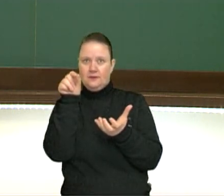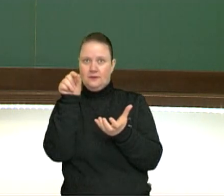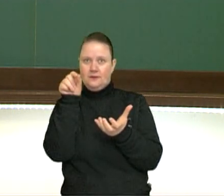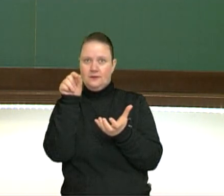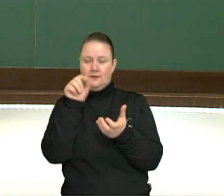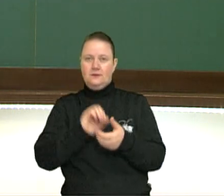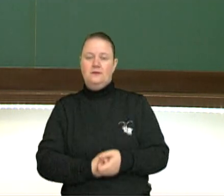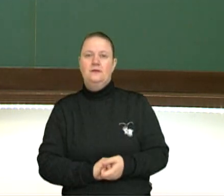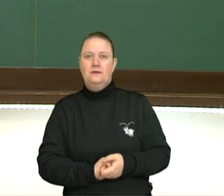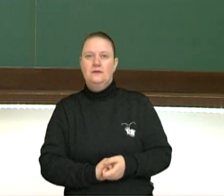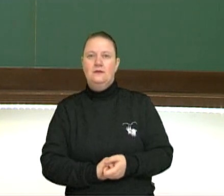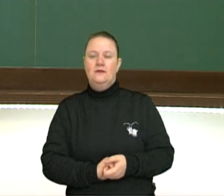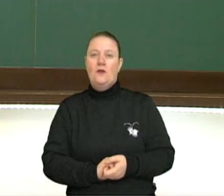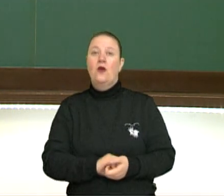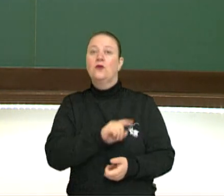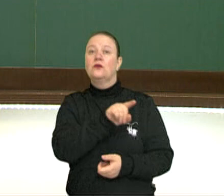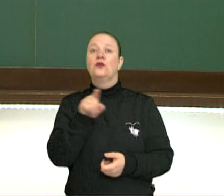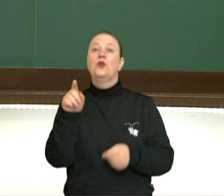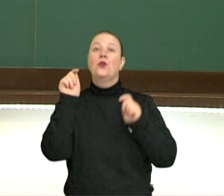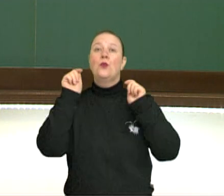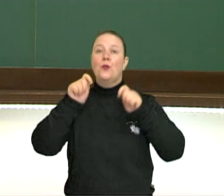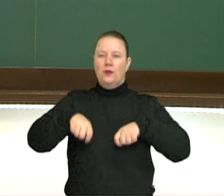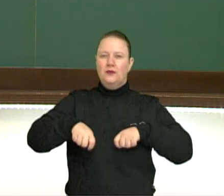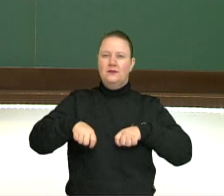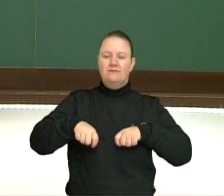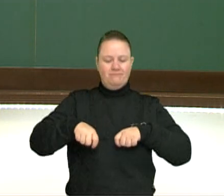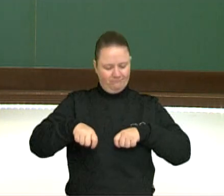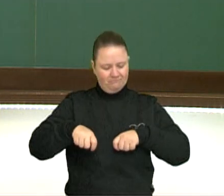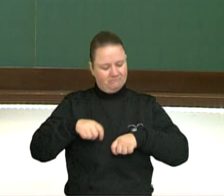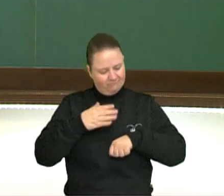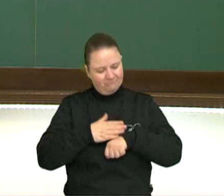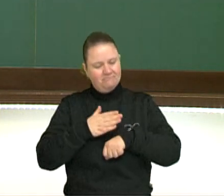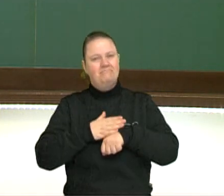gravitacional faz com que você faça esse processo.